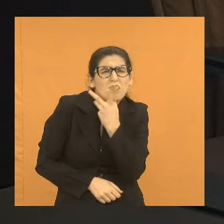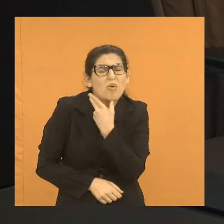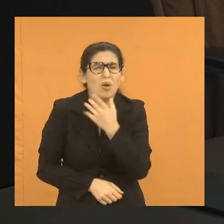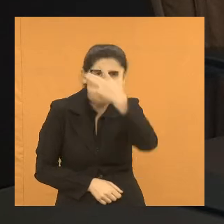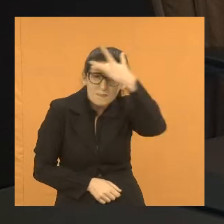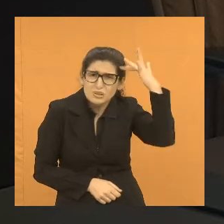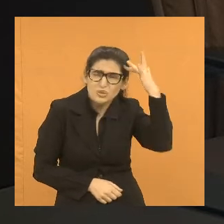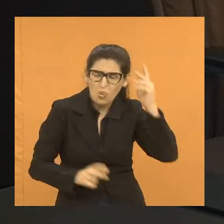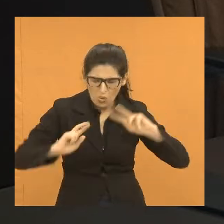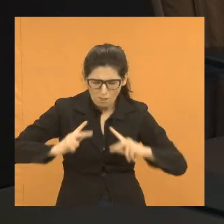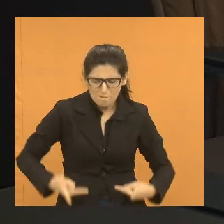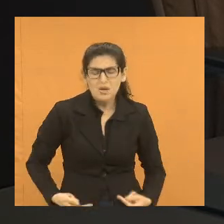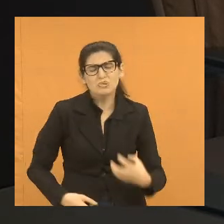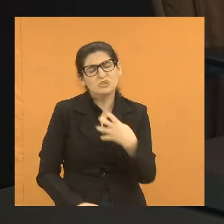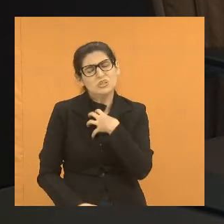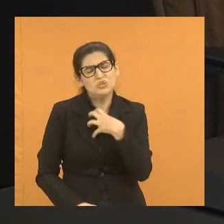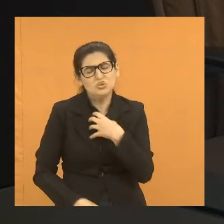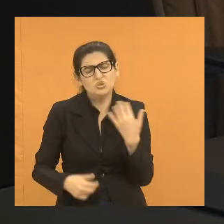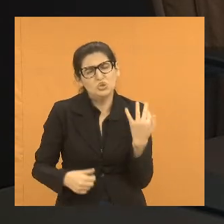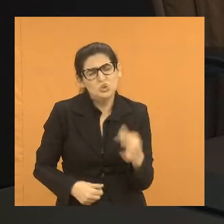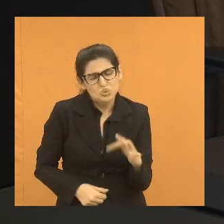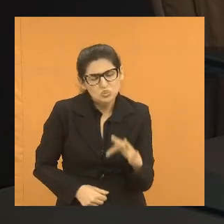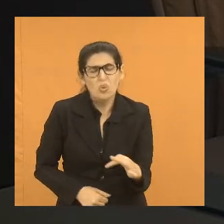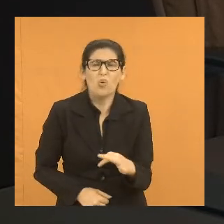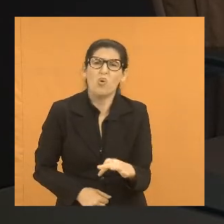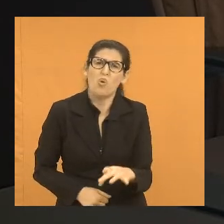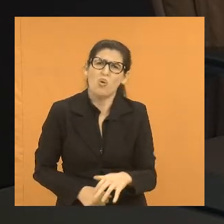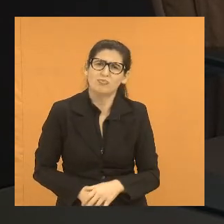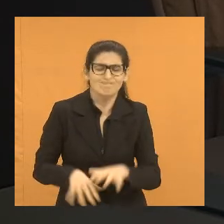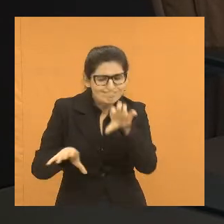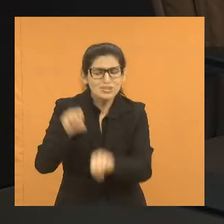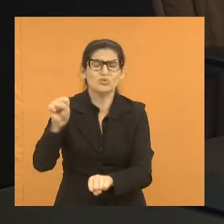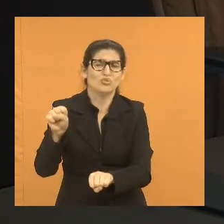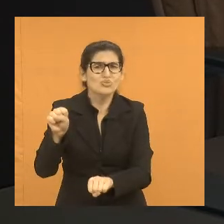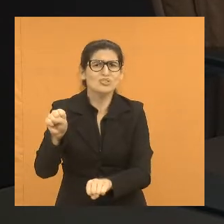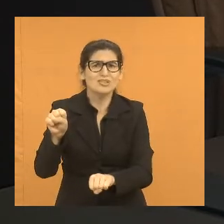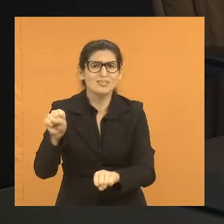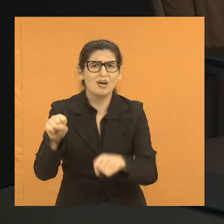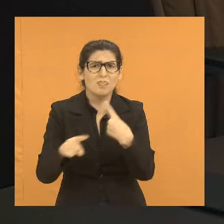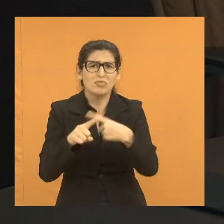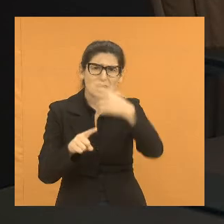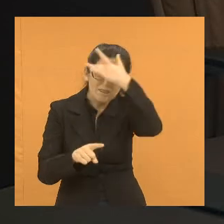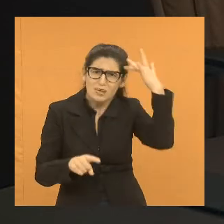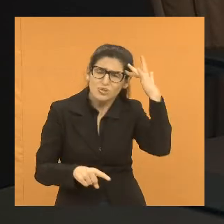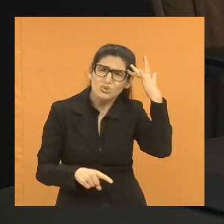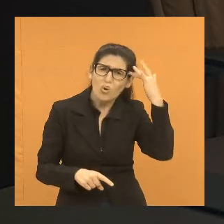aí fica muito ruim para a nossa população da nossa cidade de Jacareí.